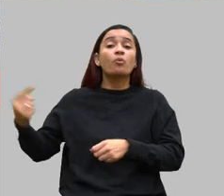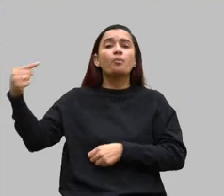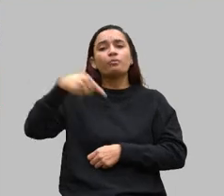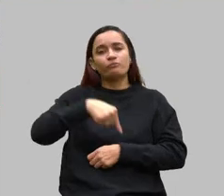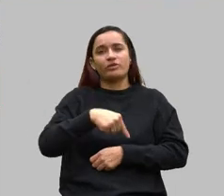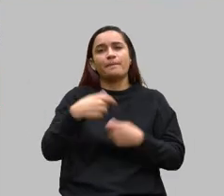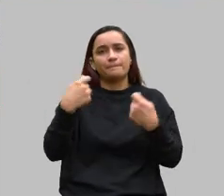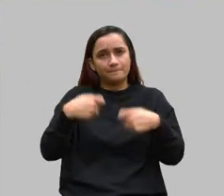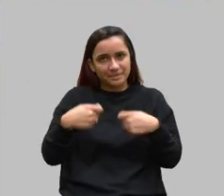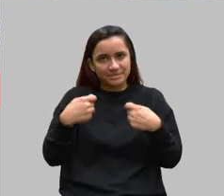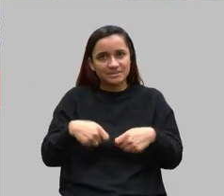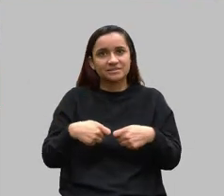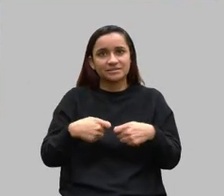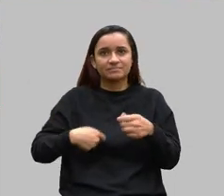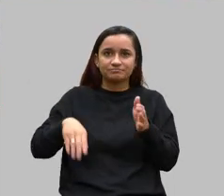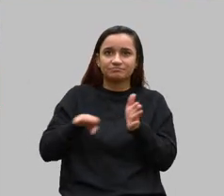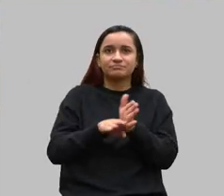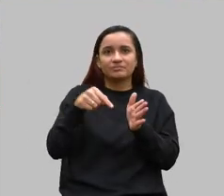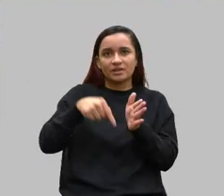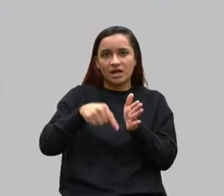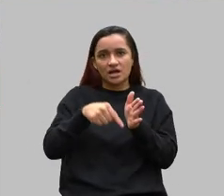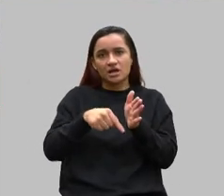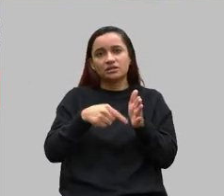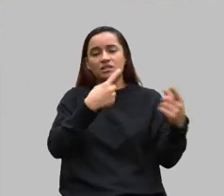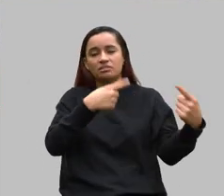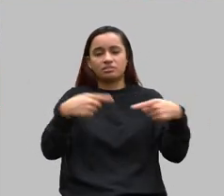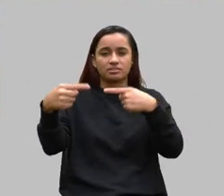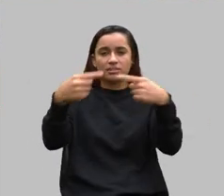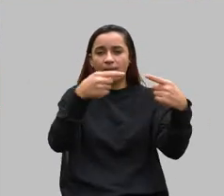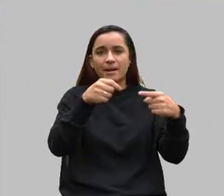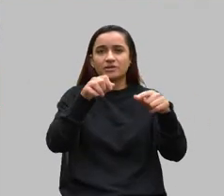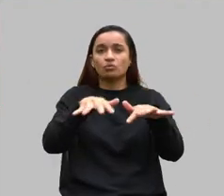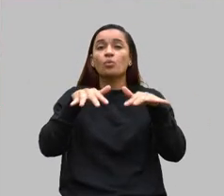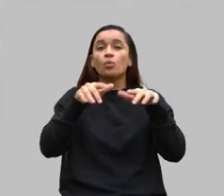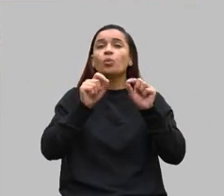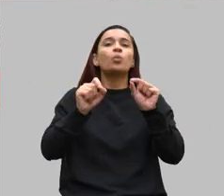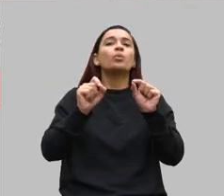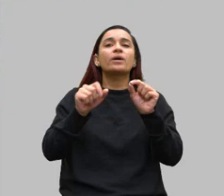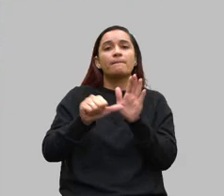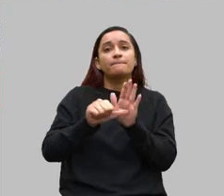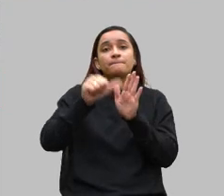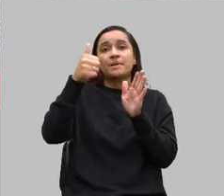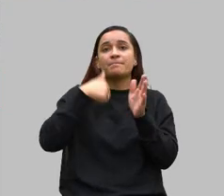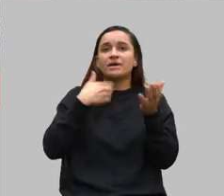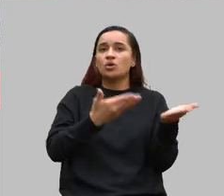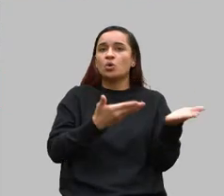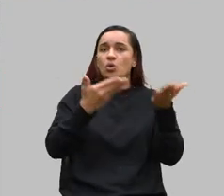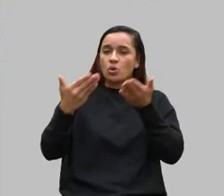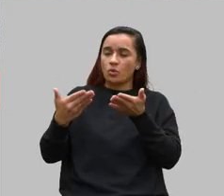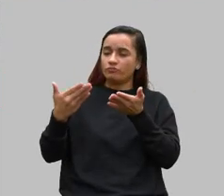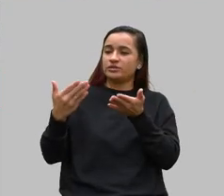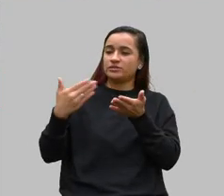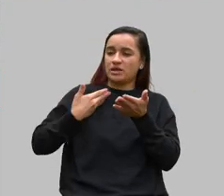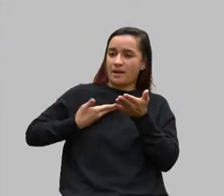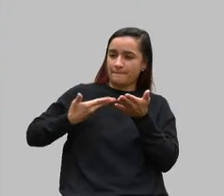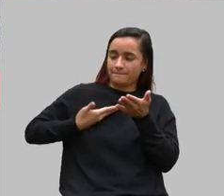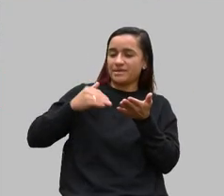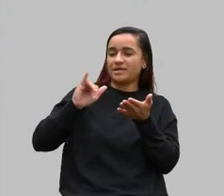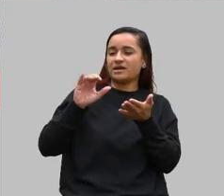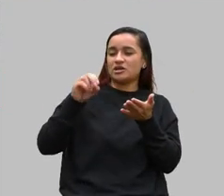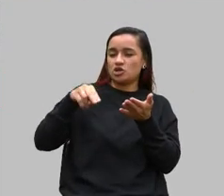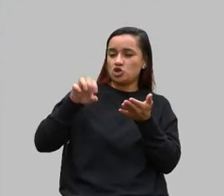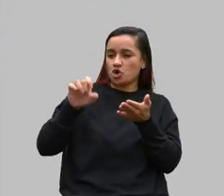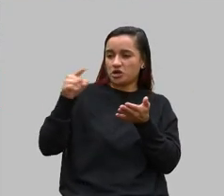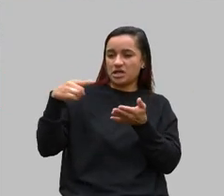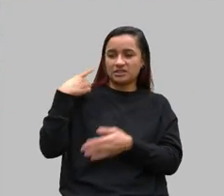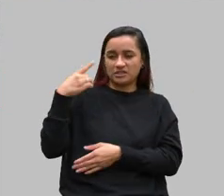de passar nessa audiência nesse debate público dado primeiro ao convite da minha amiga ion Nossa deputada que vem fazendo